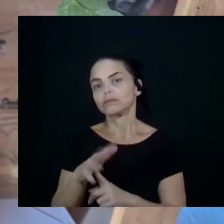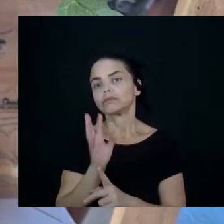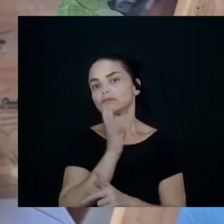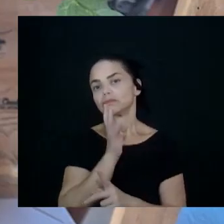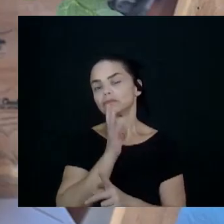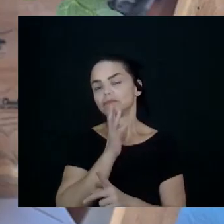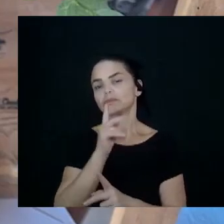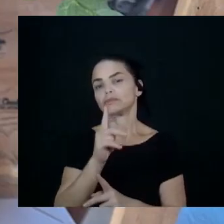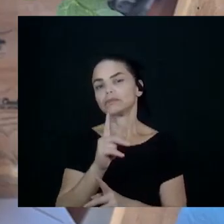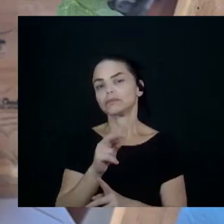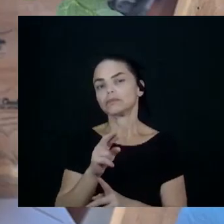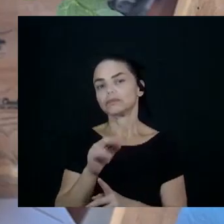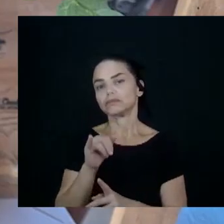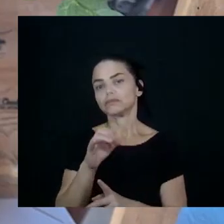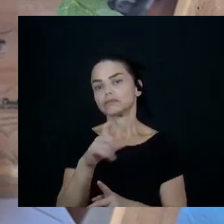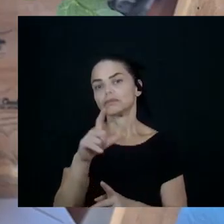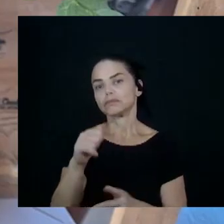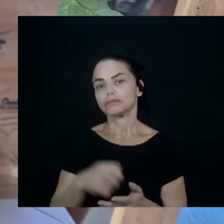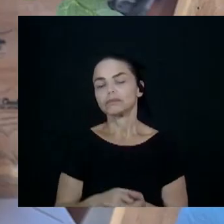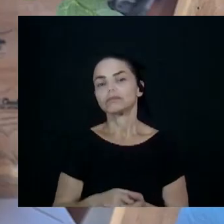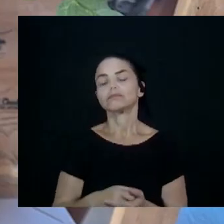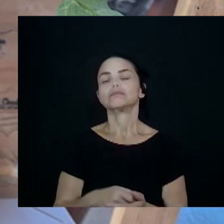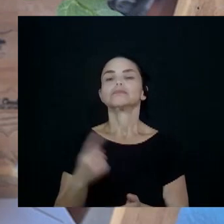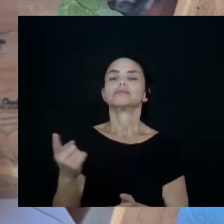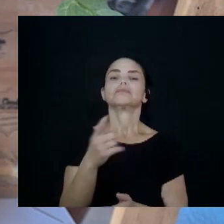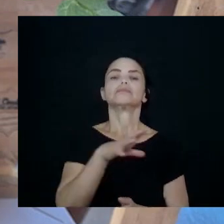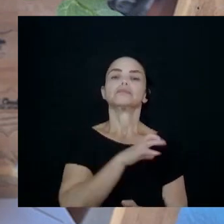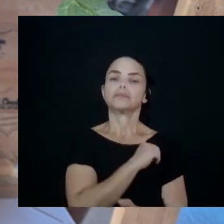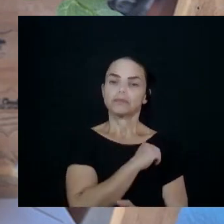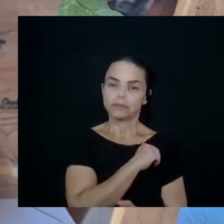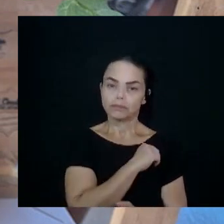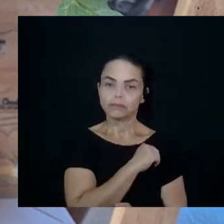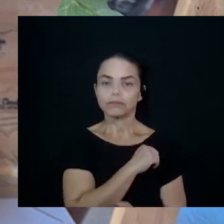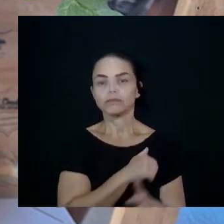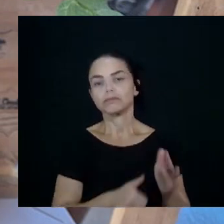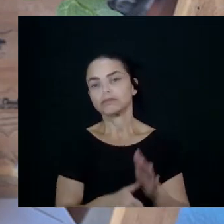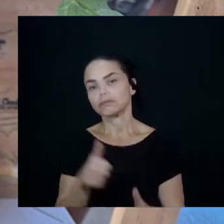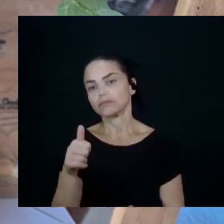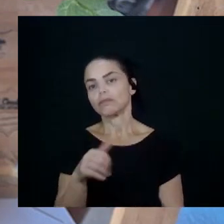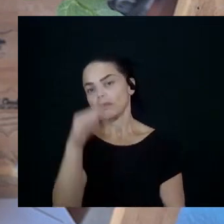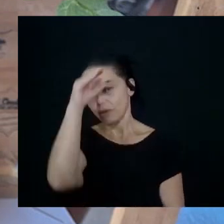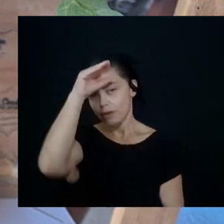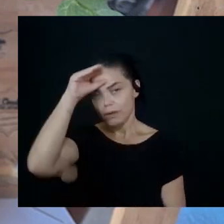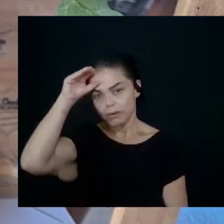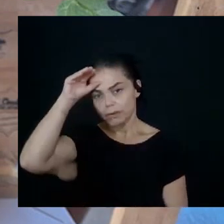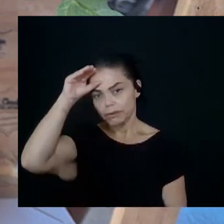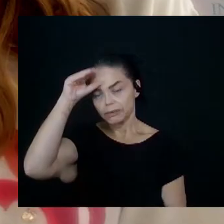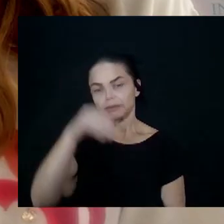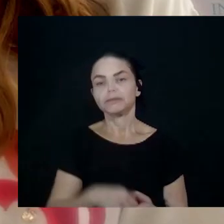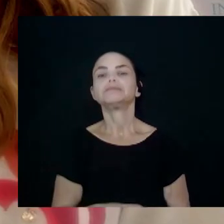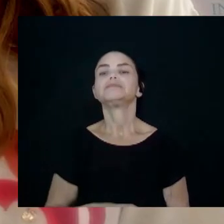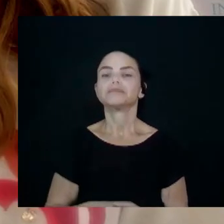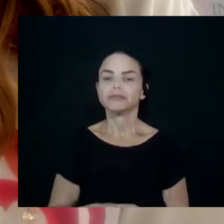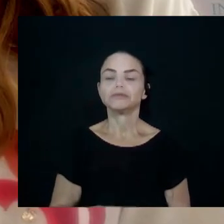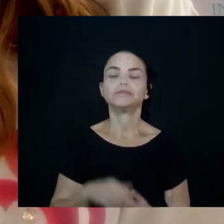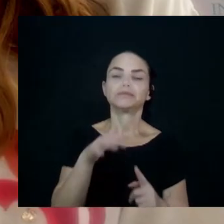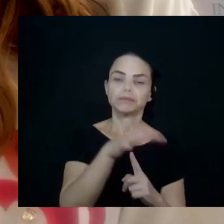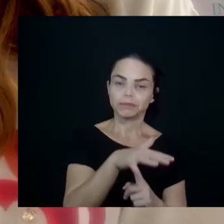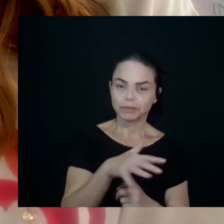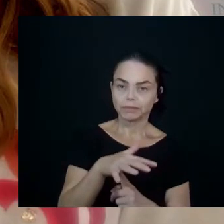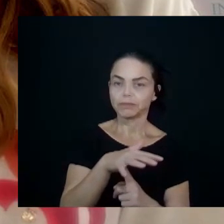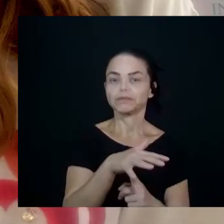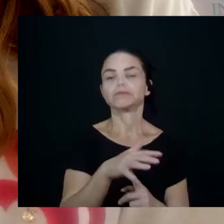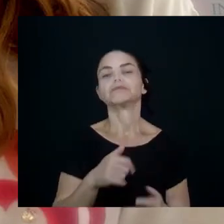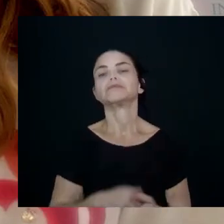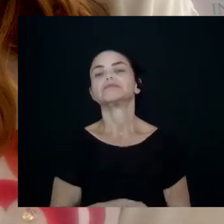feira, conheci a Priscila, do Materno Amor, na época. Foi a minha primeira cliente na minha primeira